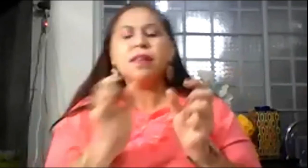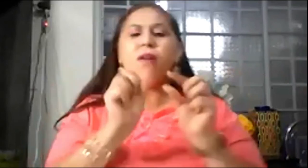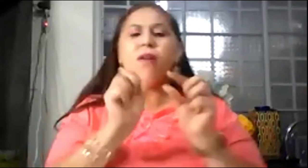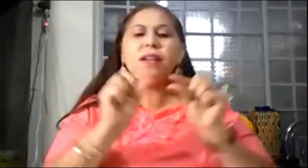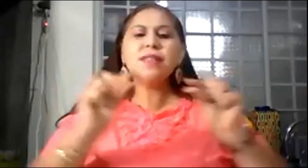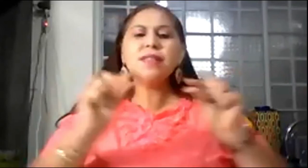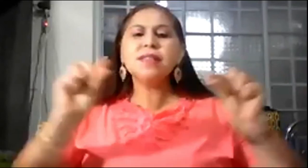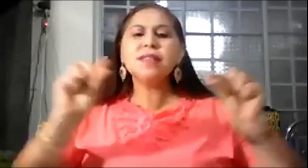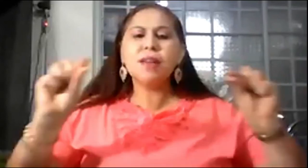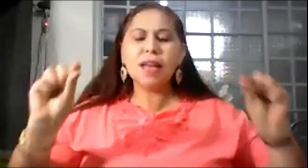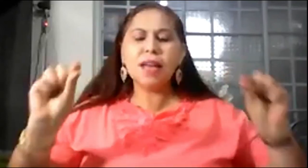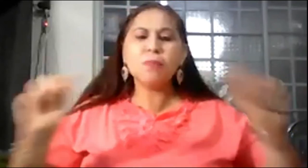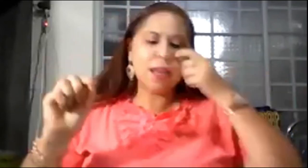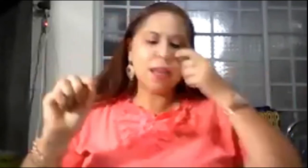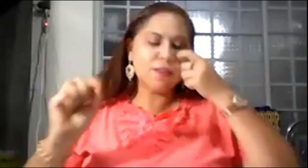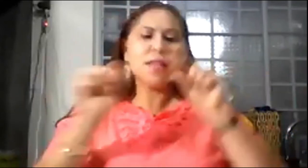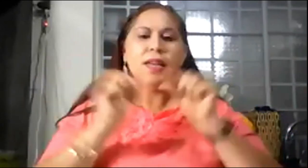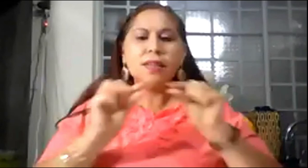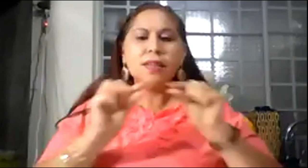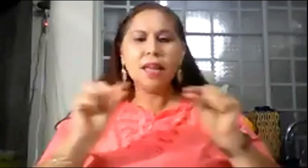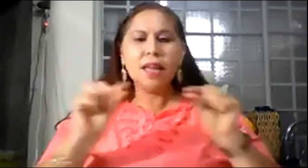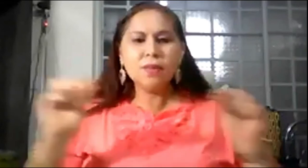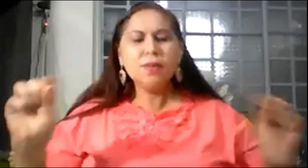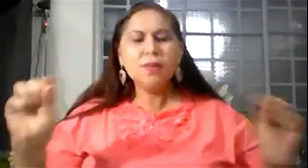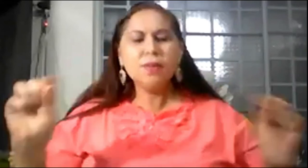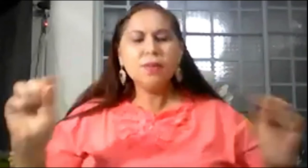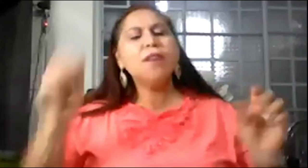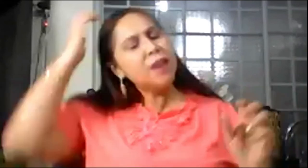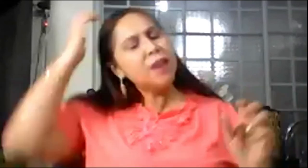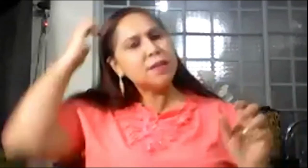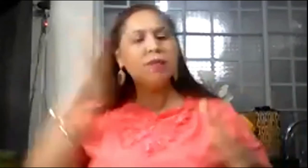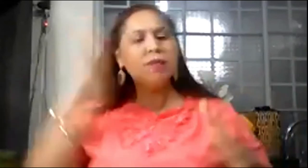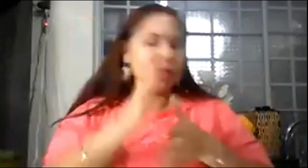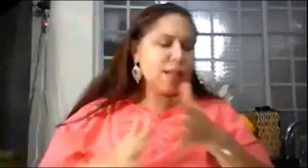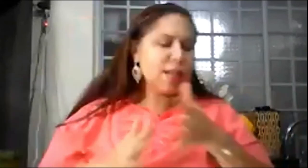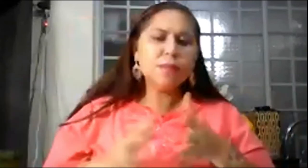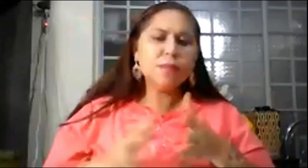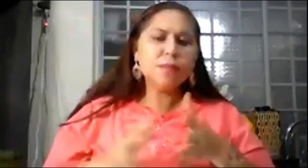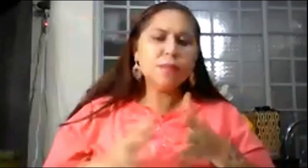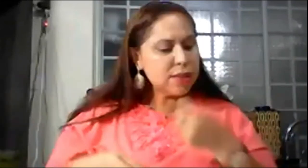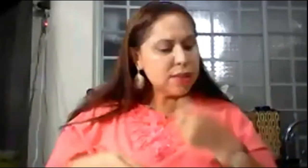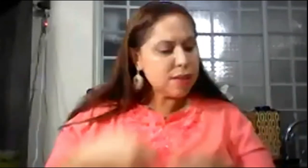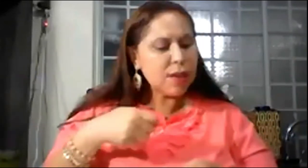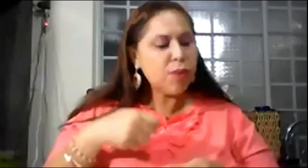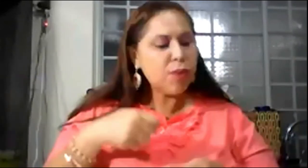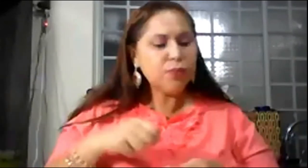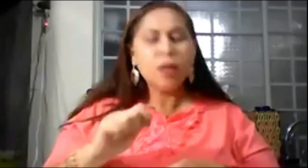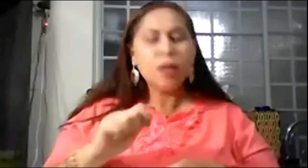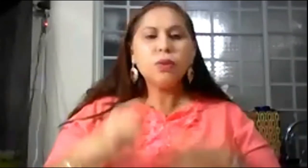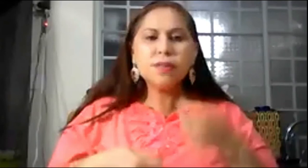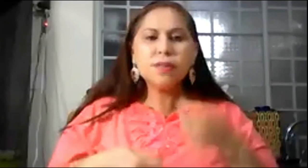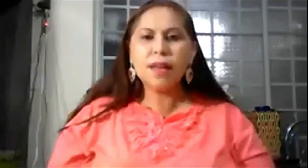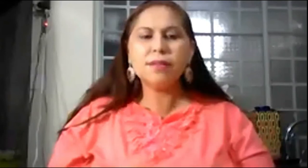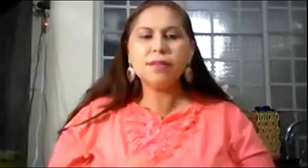na organização das palavras dentro da frase, que no caso na Libras é a organização